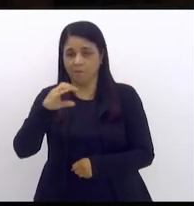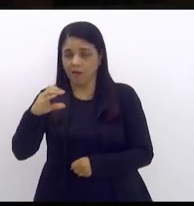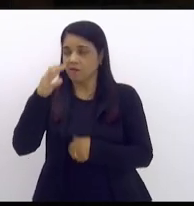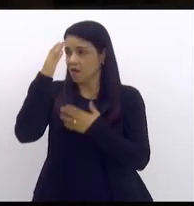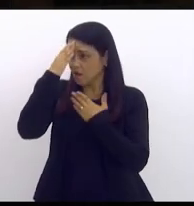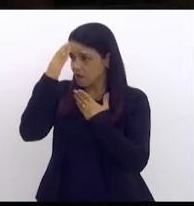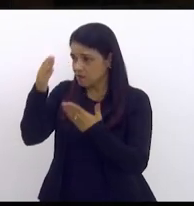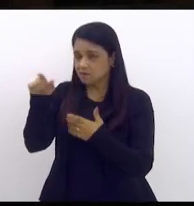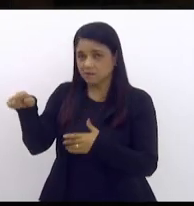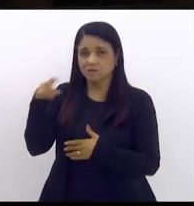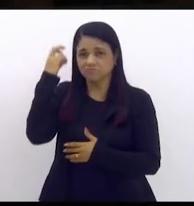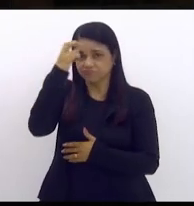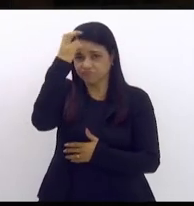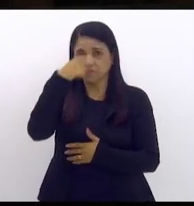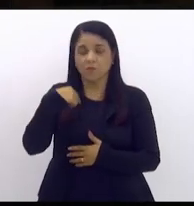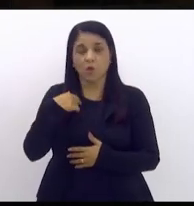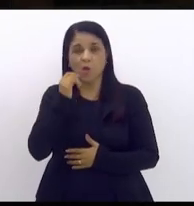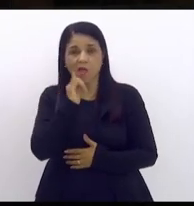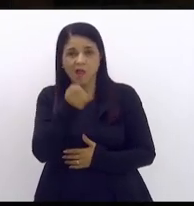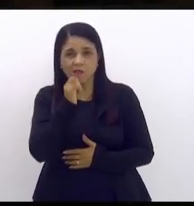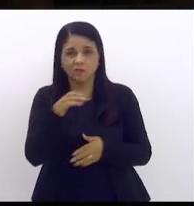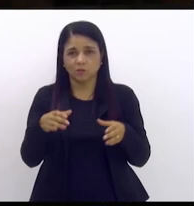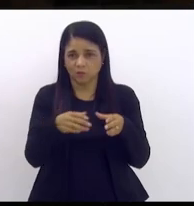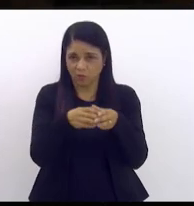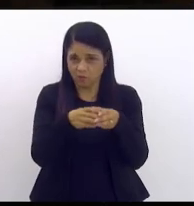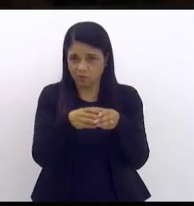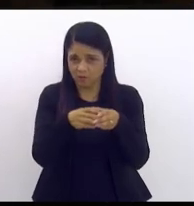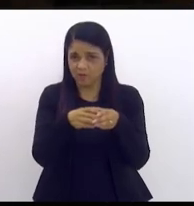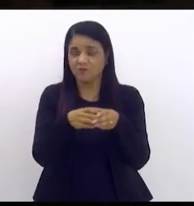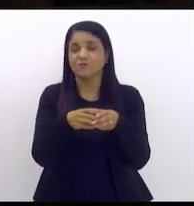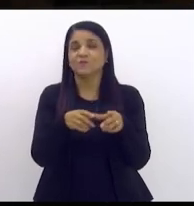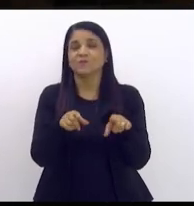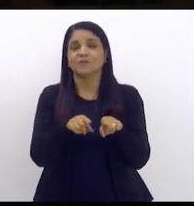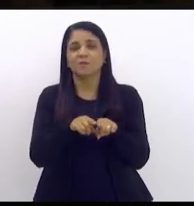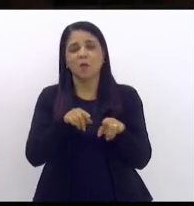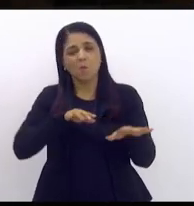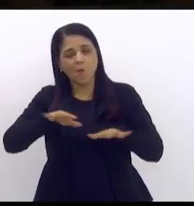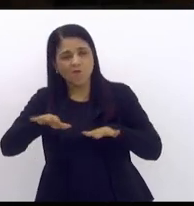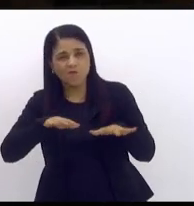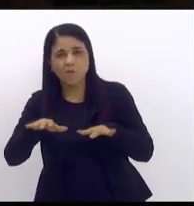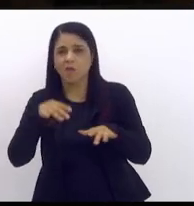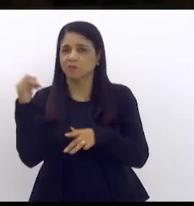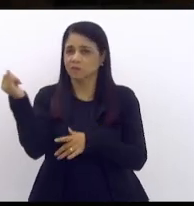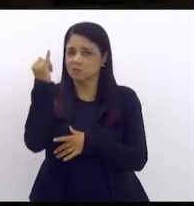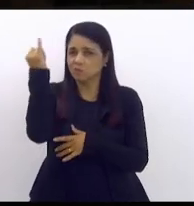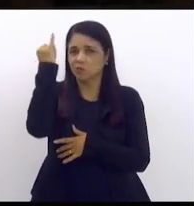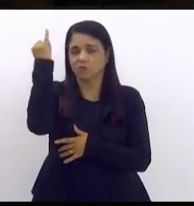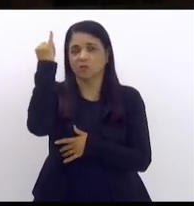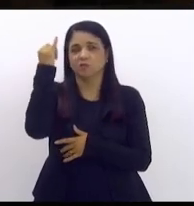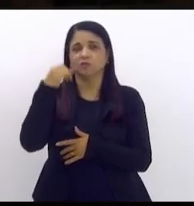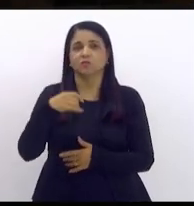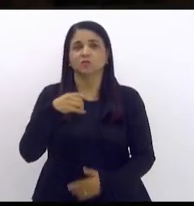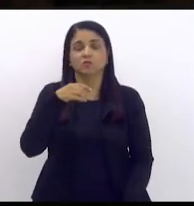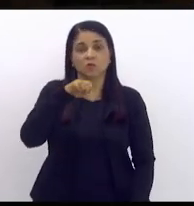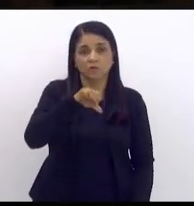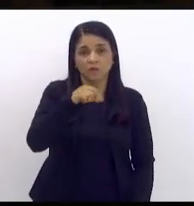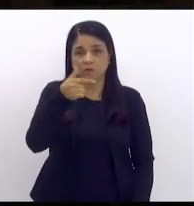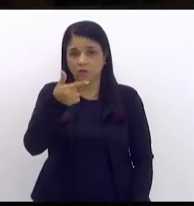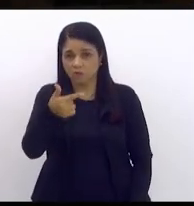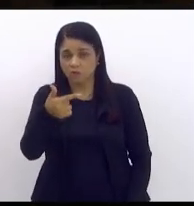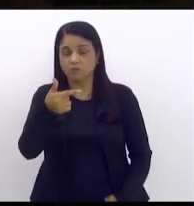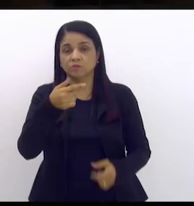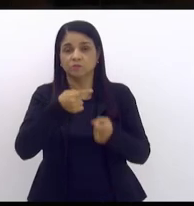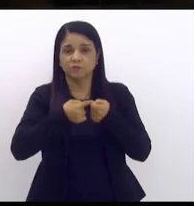pelo convite de ser relator dessa comissão e poder ter feito aí um movimento importante de ter oficiado os 92 municípios,